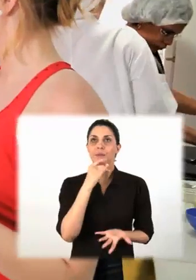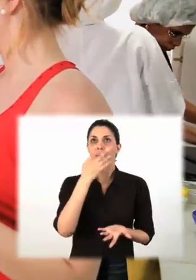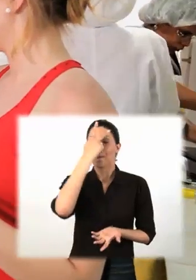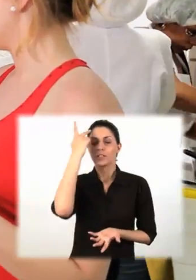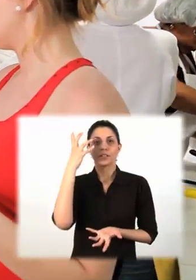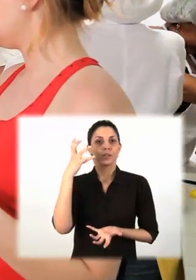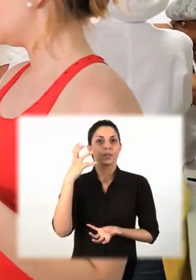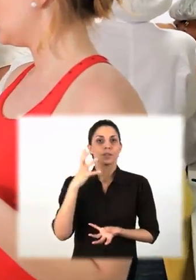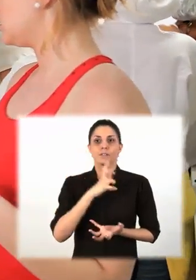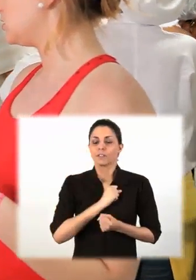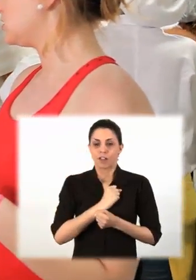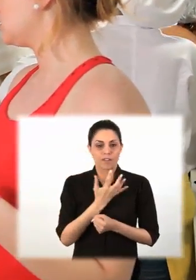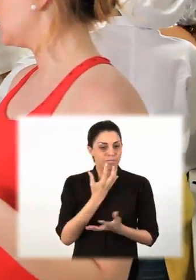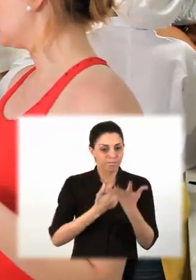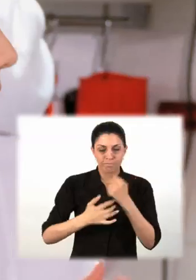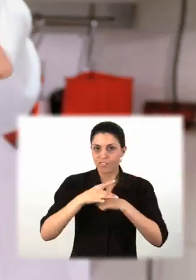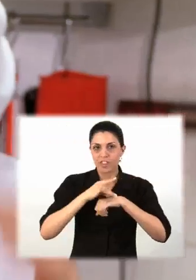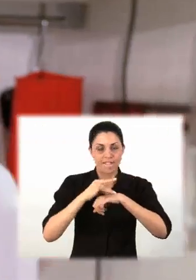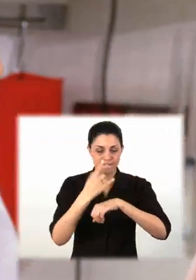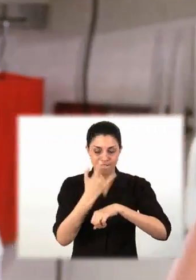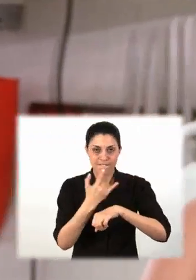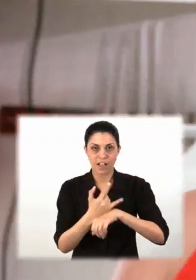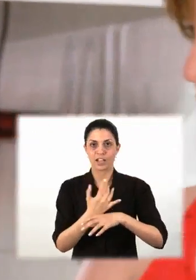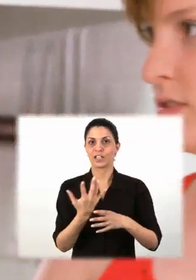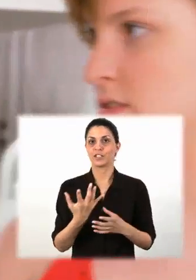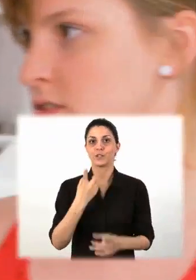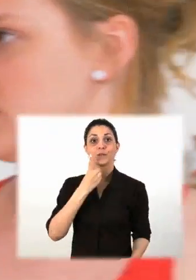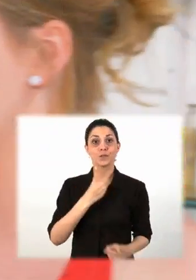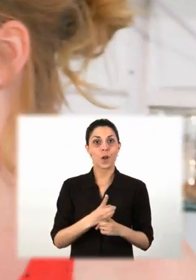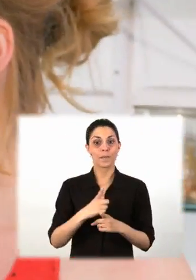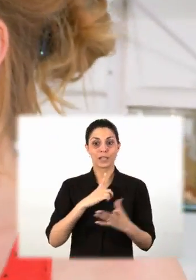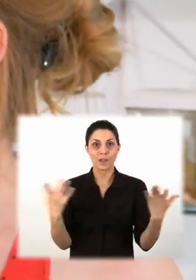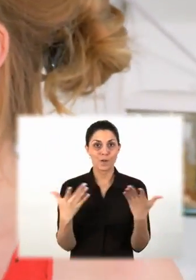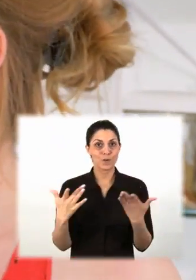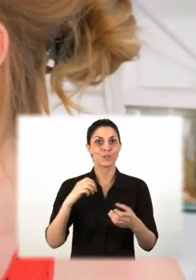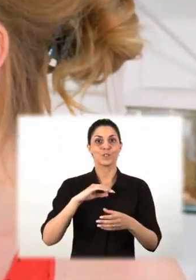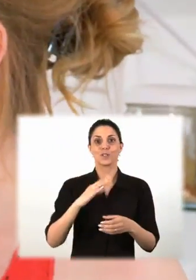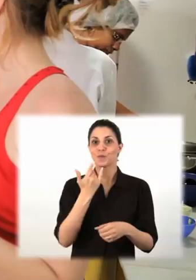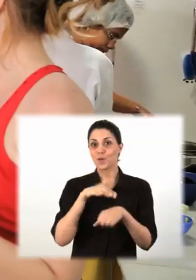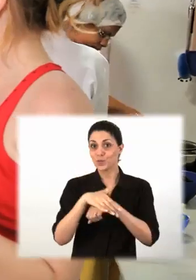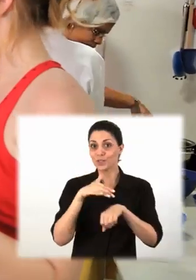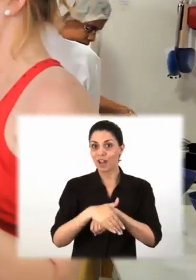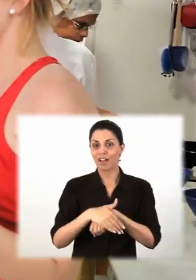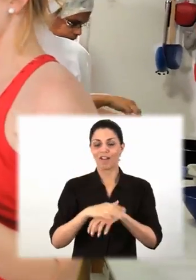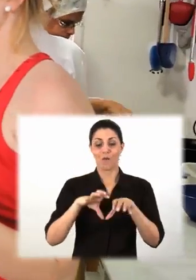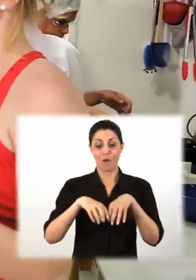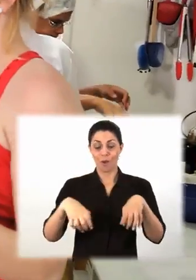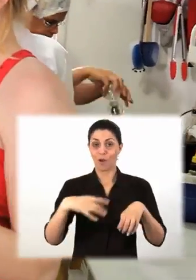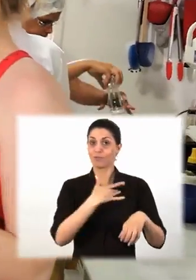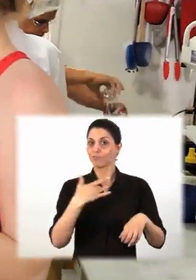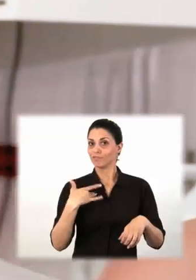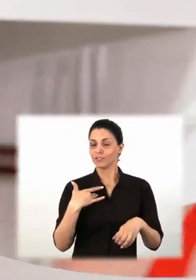pensar que alguém que é super carnívoro, adora carne, descobre que tem pro jantar rocambole nutritivo